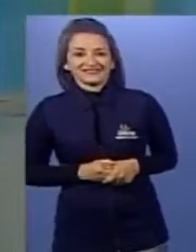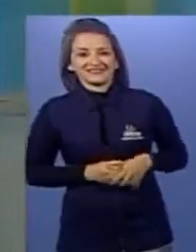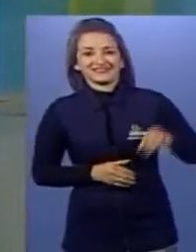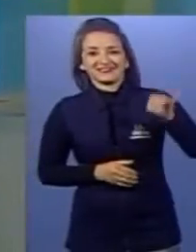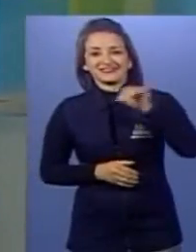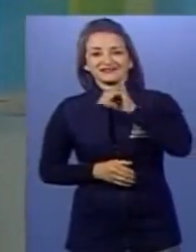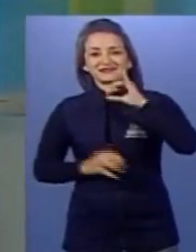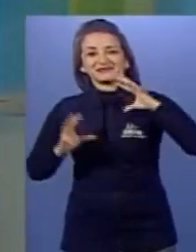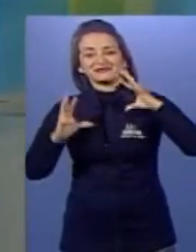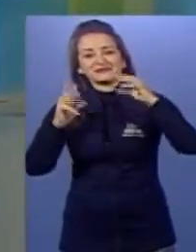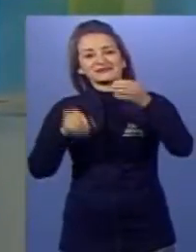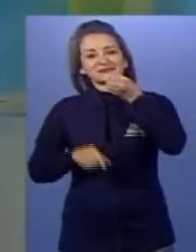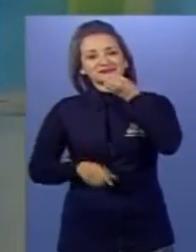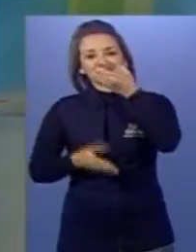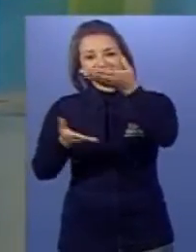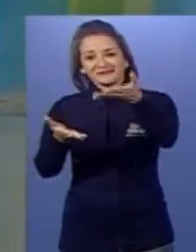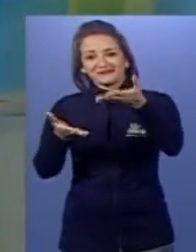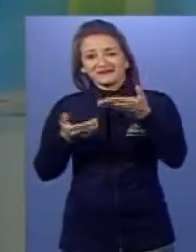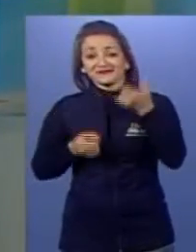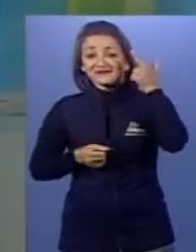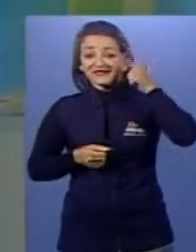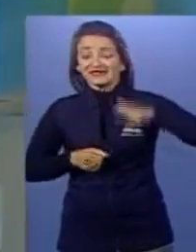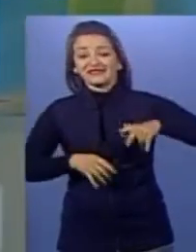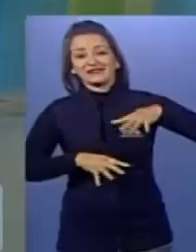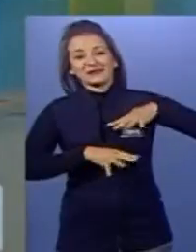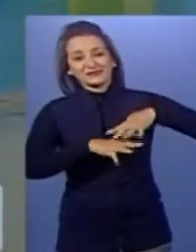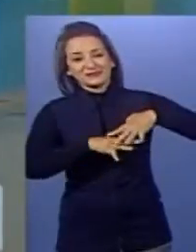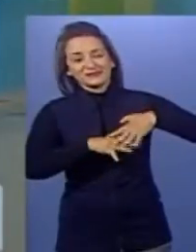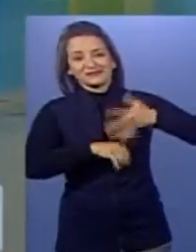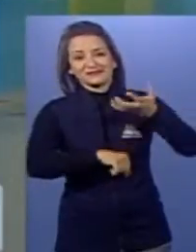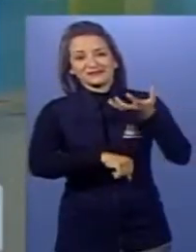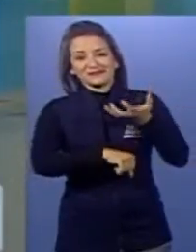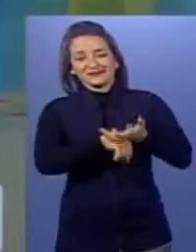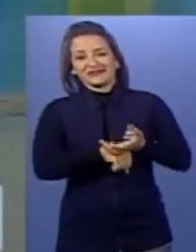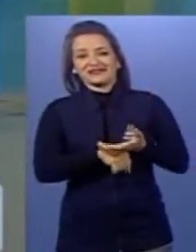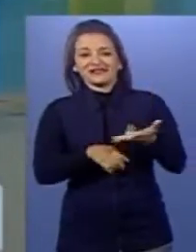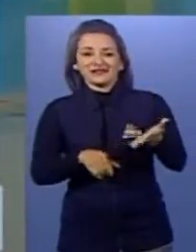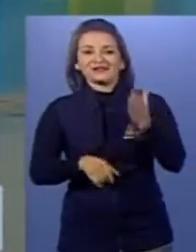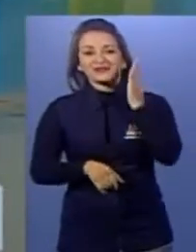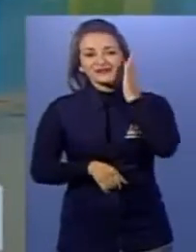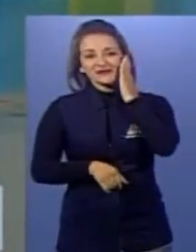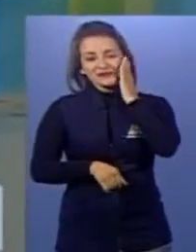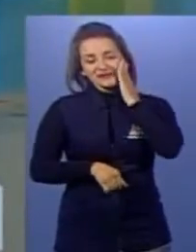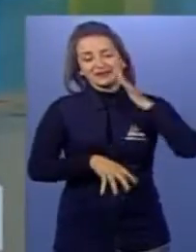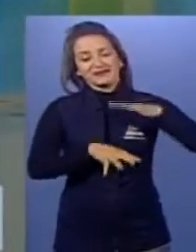bem vindos à matemática e matemática assim for é matemática